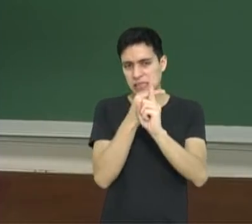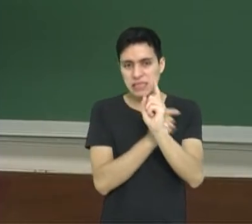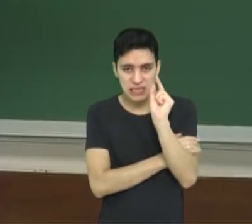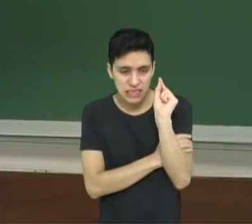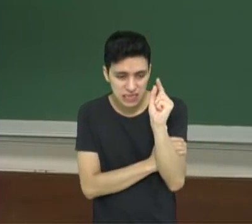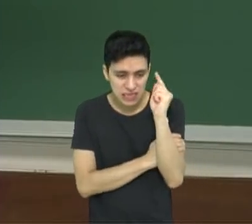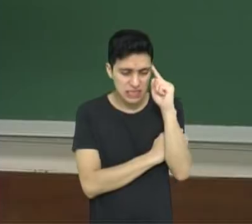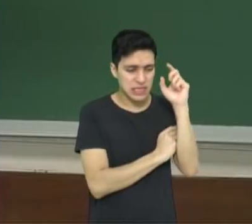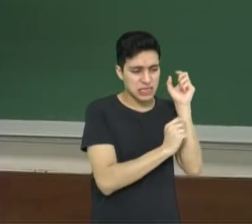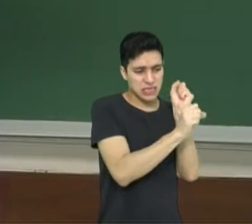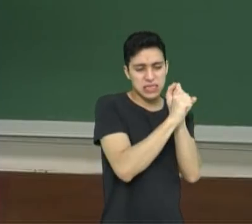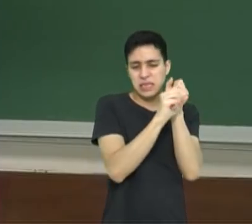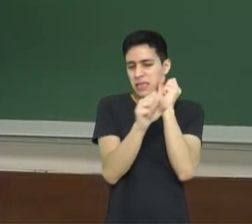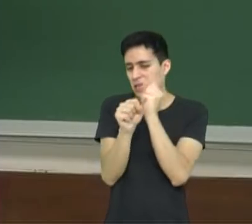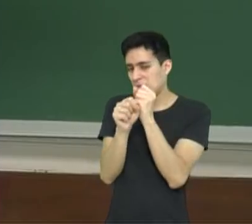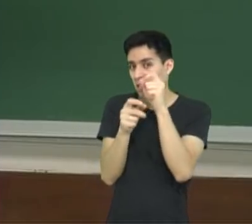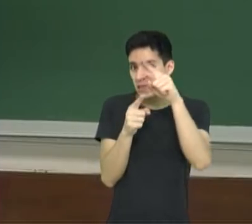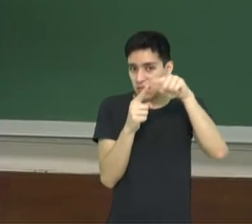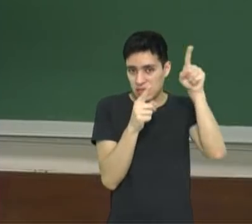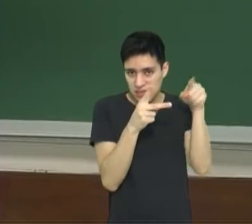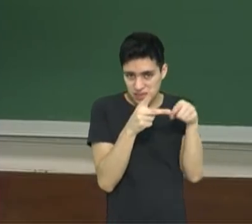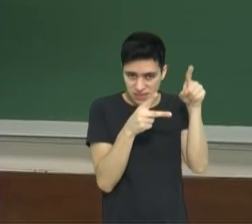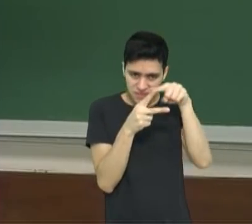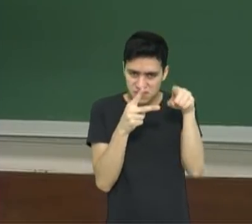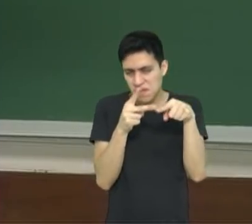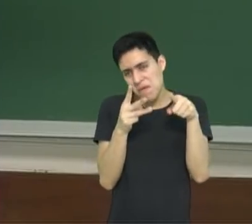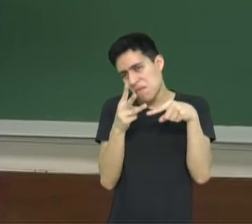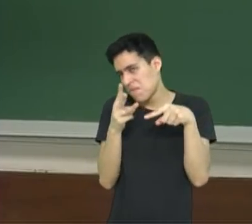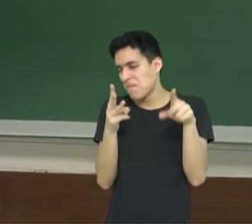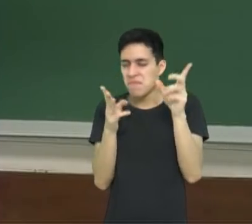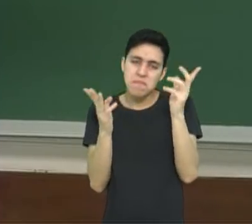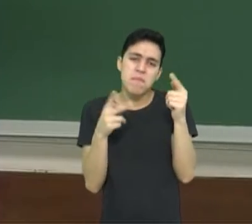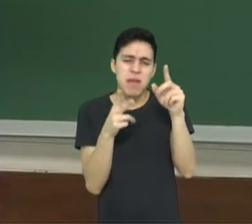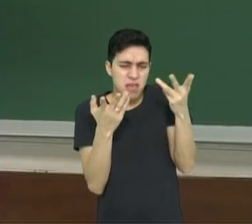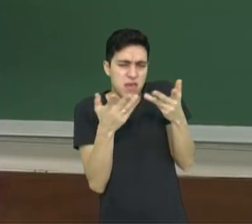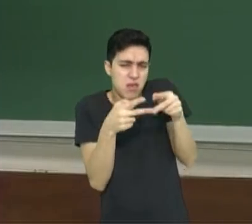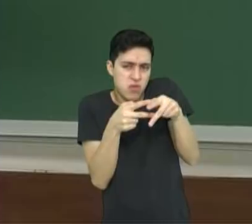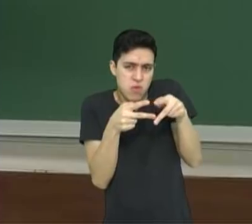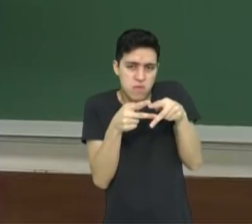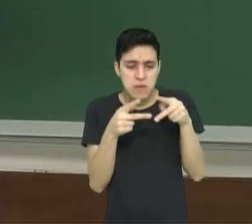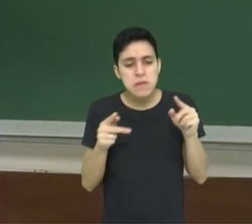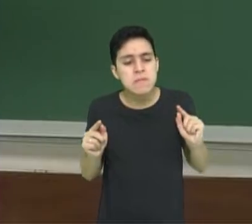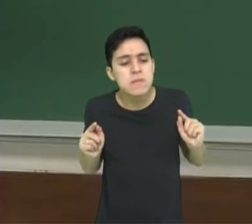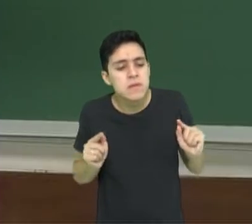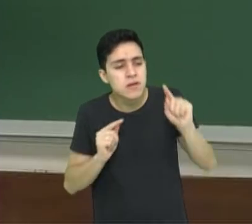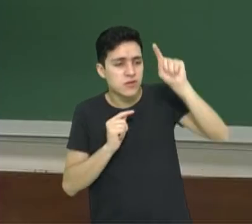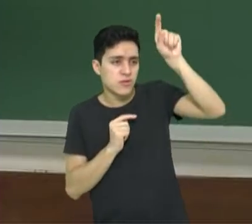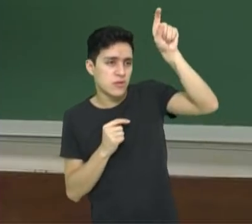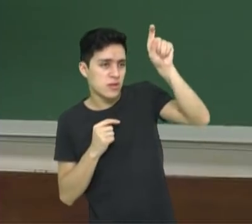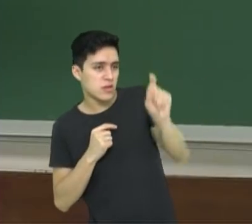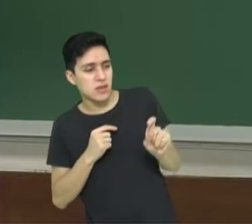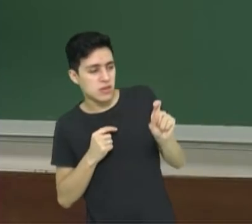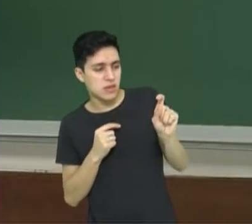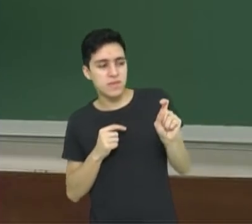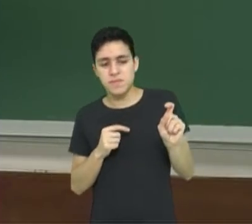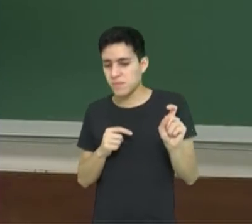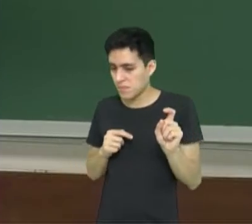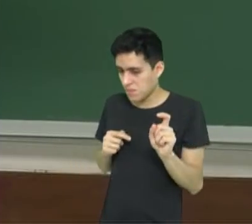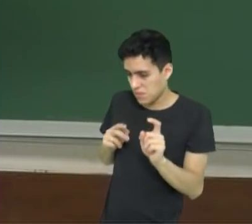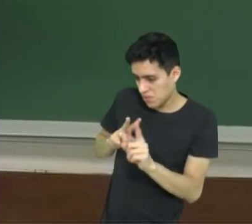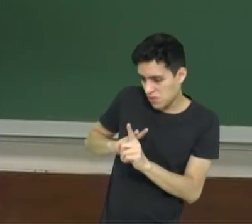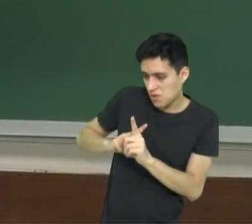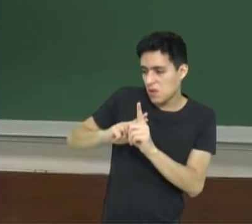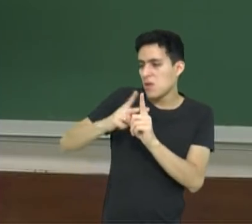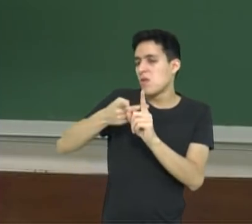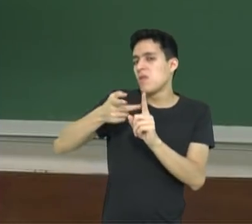você soma duas coisas, ou mais, né? No caso aqui é 2. Você vai somar o número x com o dobro